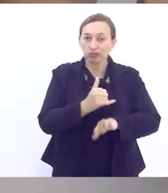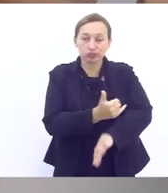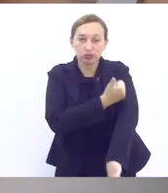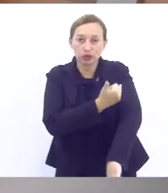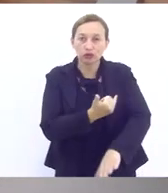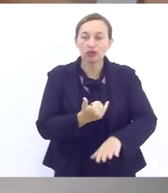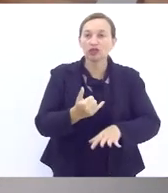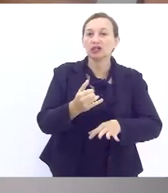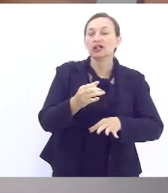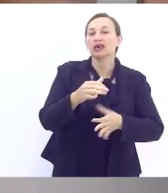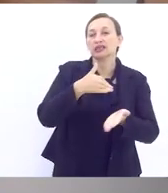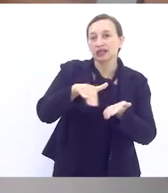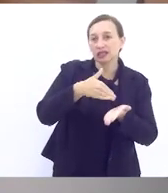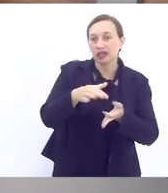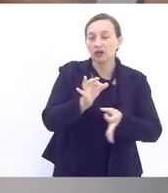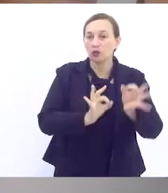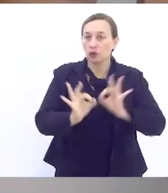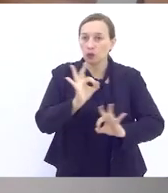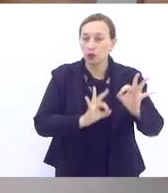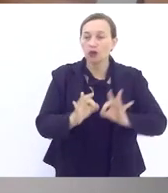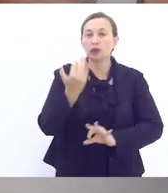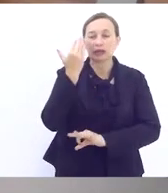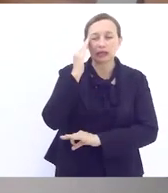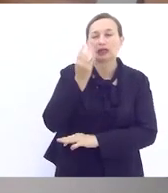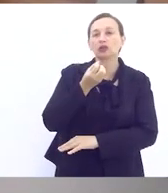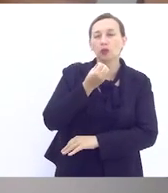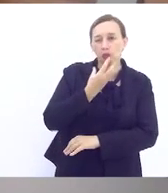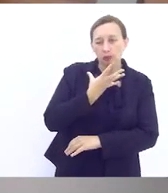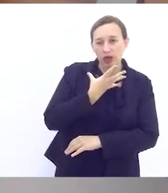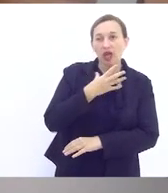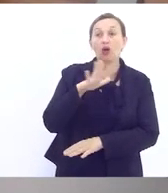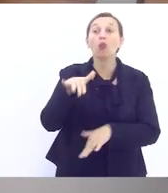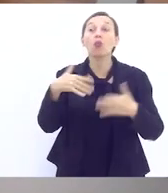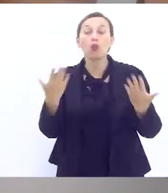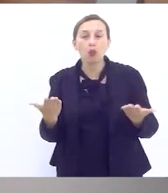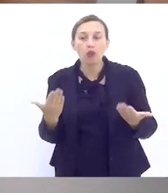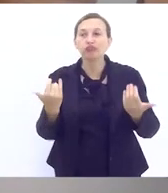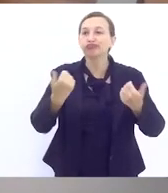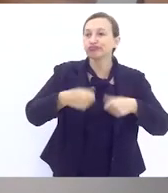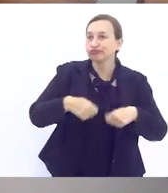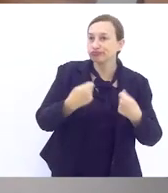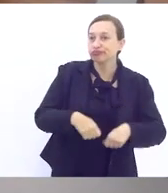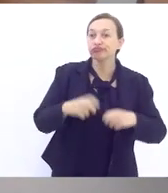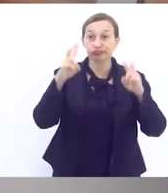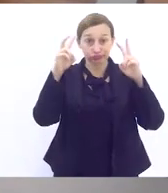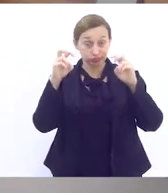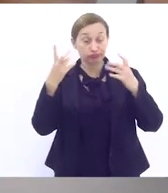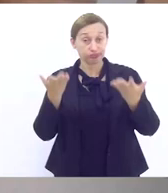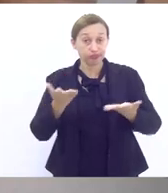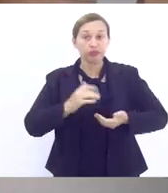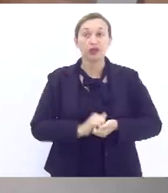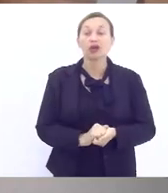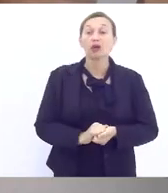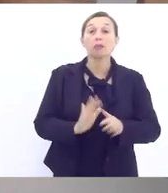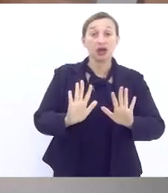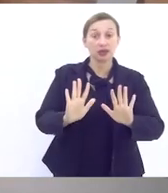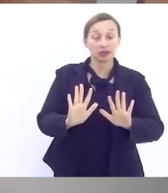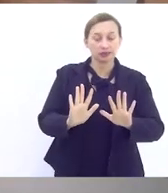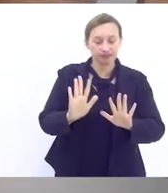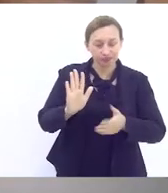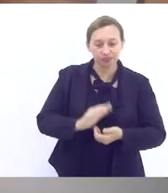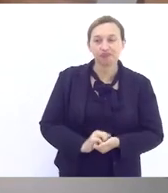na Secretaria de planejamento Então entendo bem qual é a necessidade Qual a premência do tema no entanto